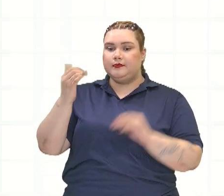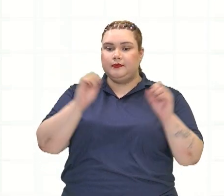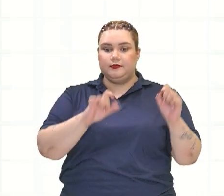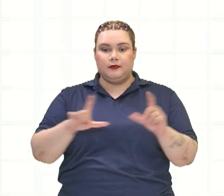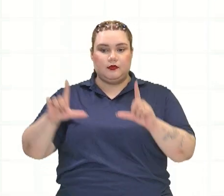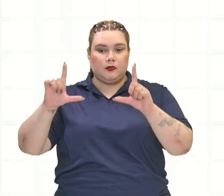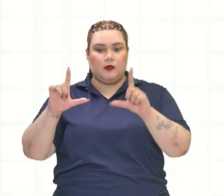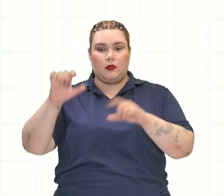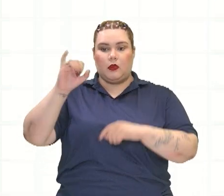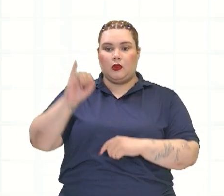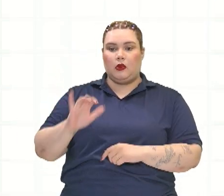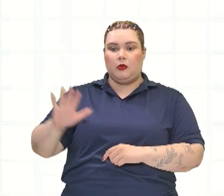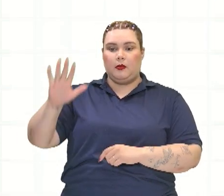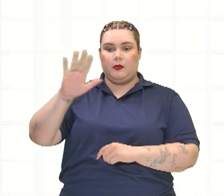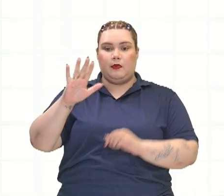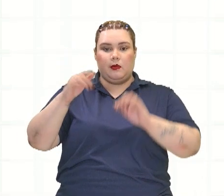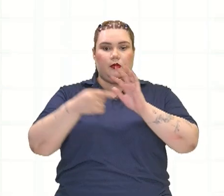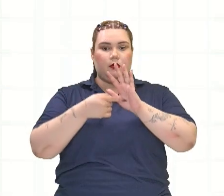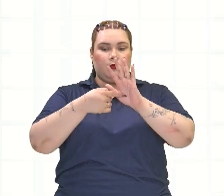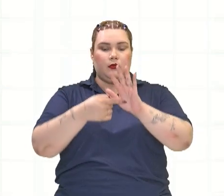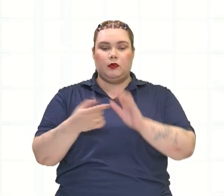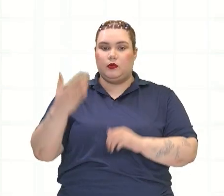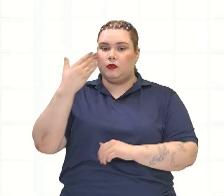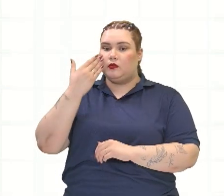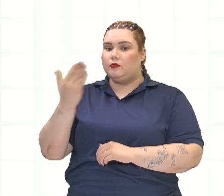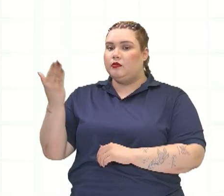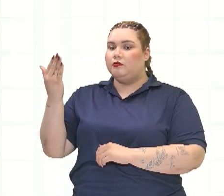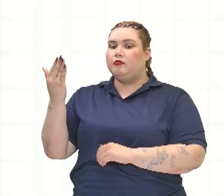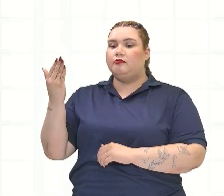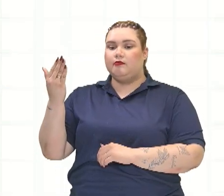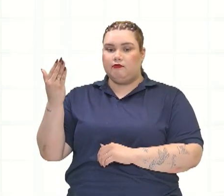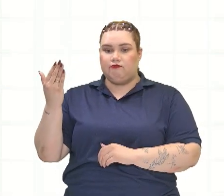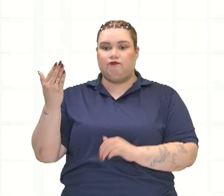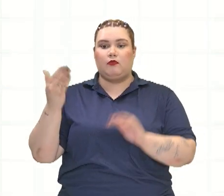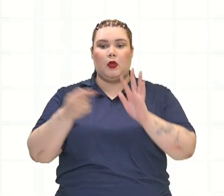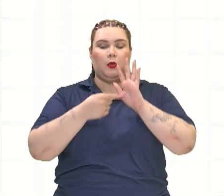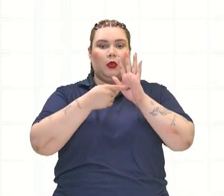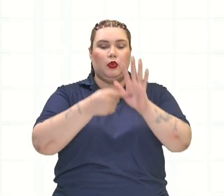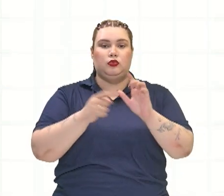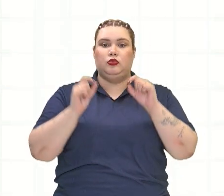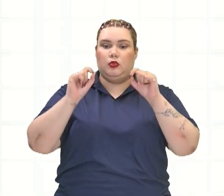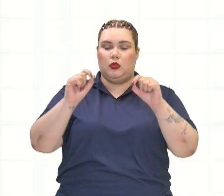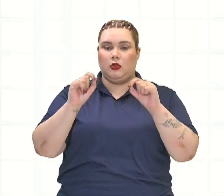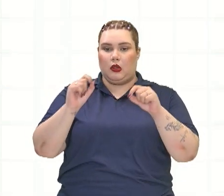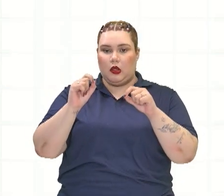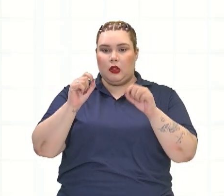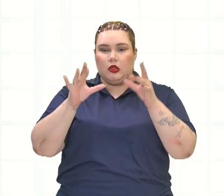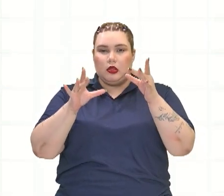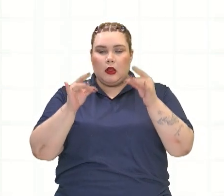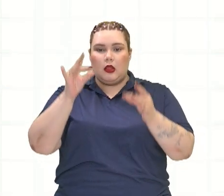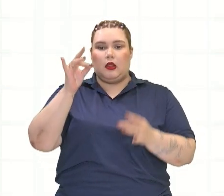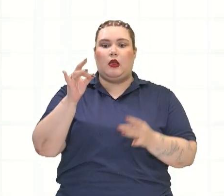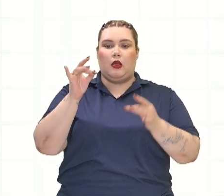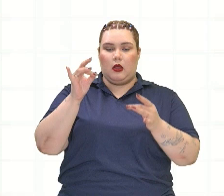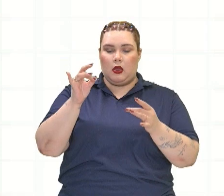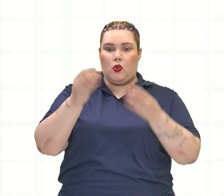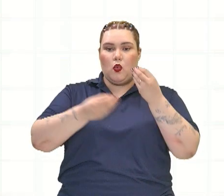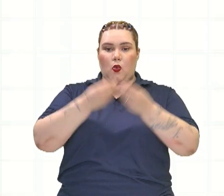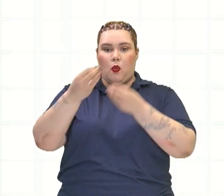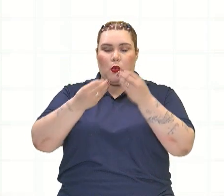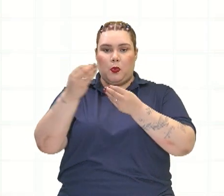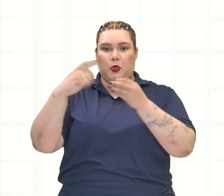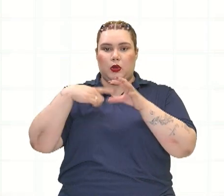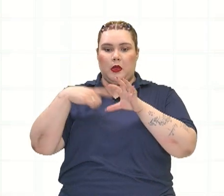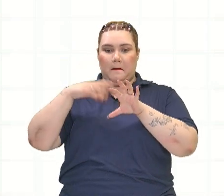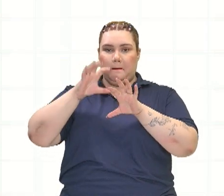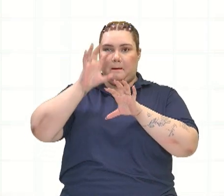uma imagem aí onde eu consigo demonstrar mais para vocês essa divisão que é feita